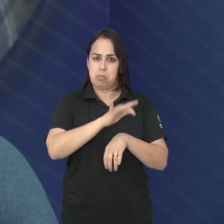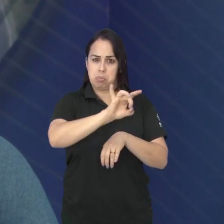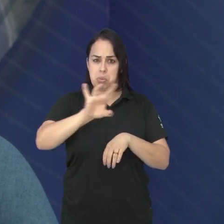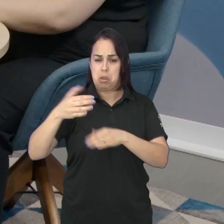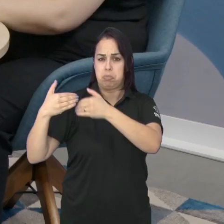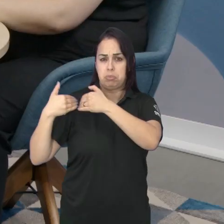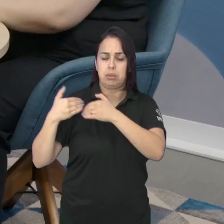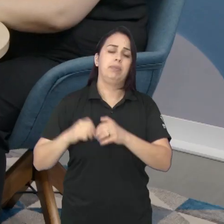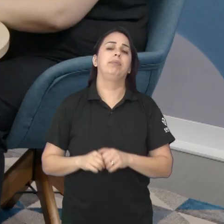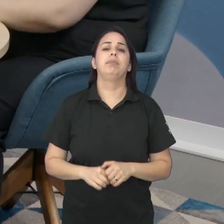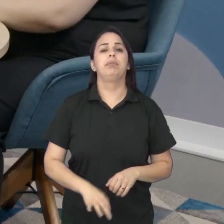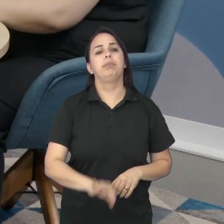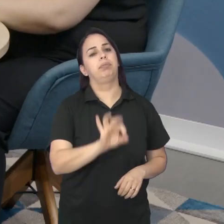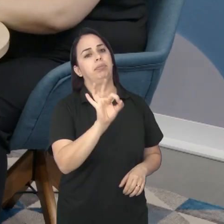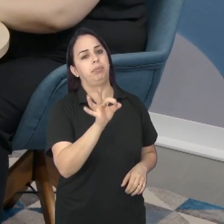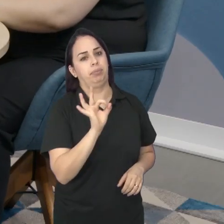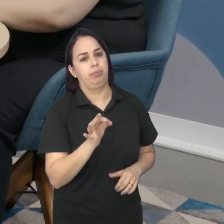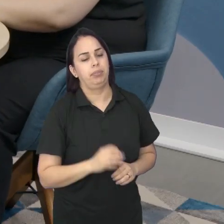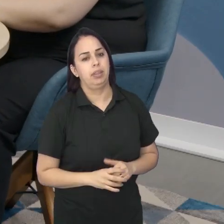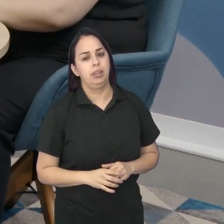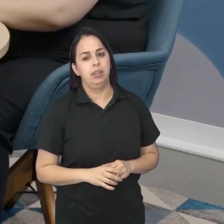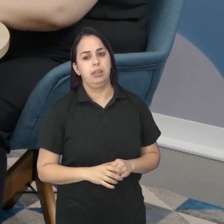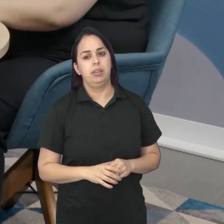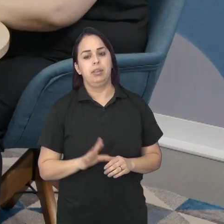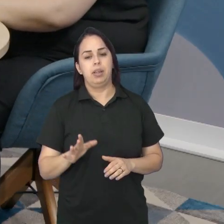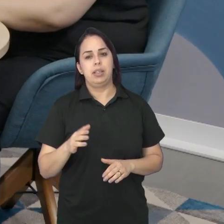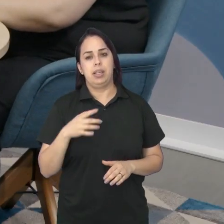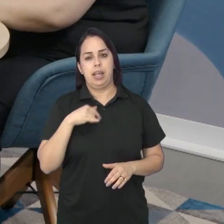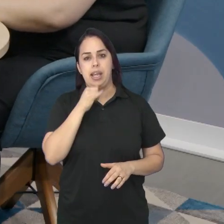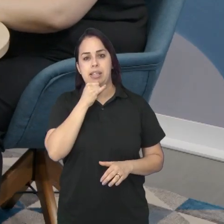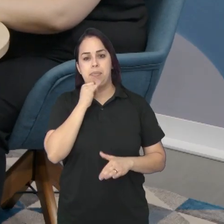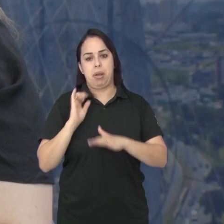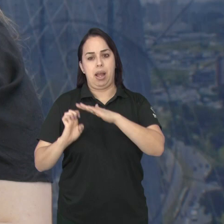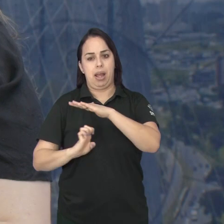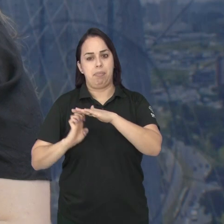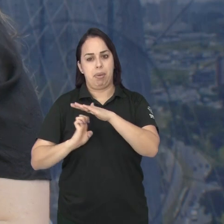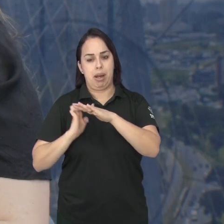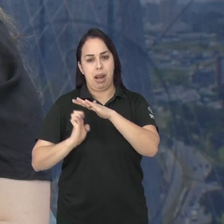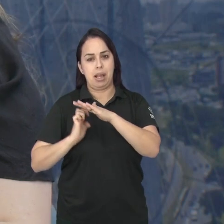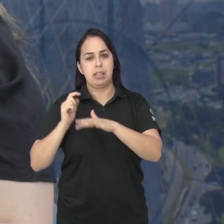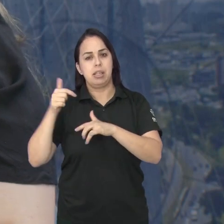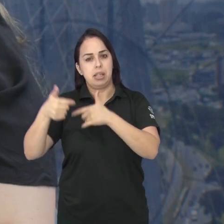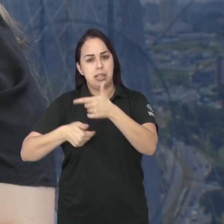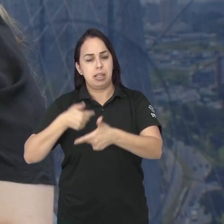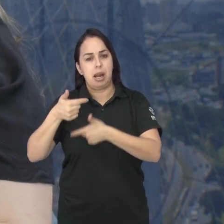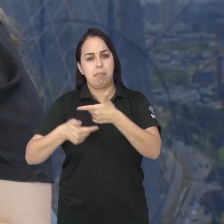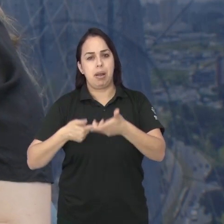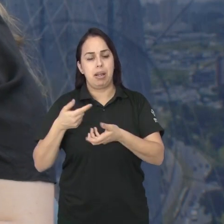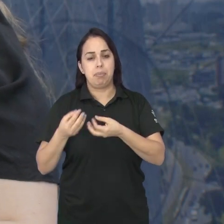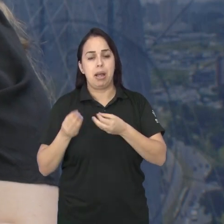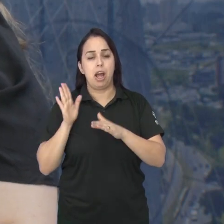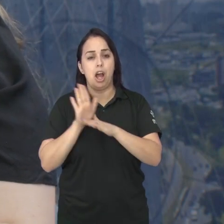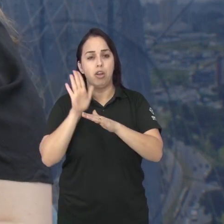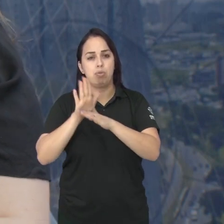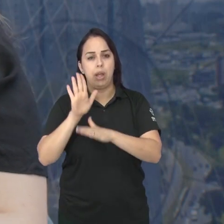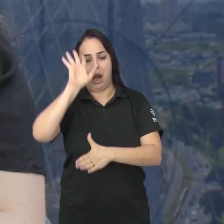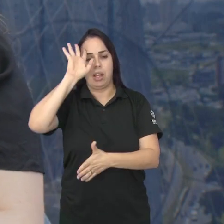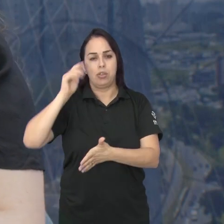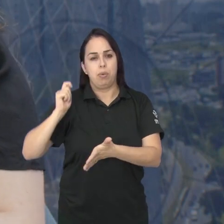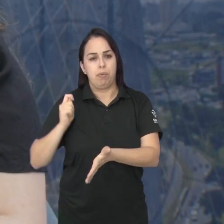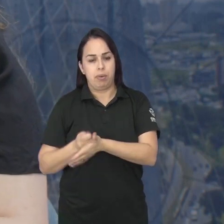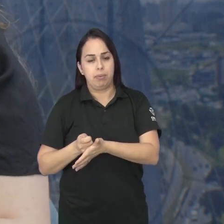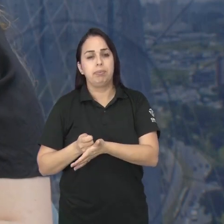né? Exatamente, né? A IACIT, ela é uma empresa que ela trabalha para poder propor